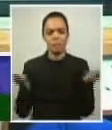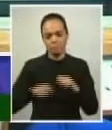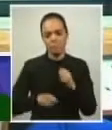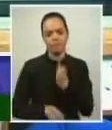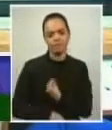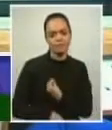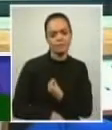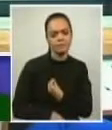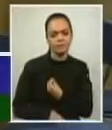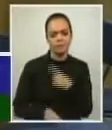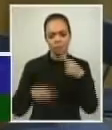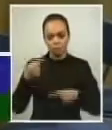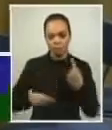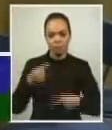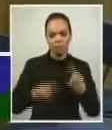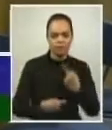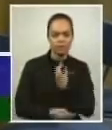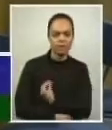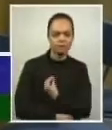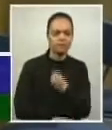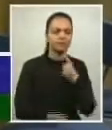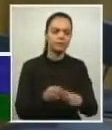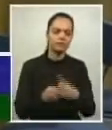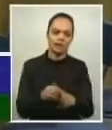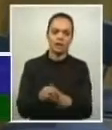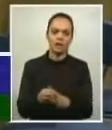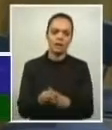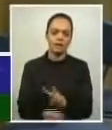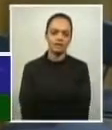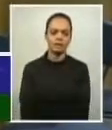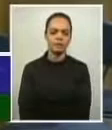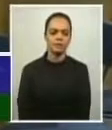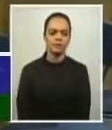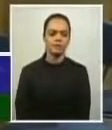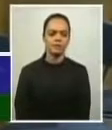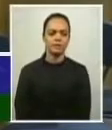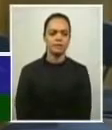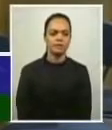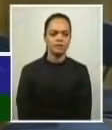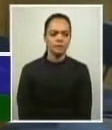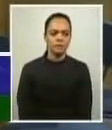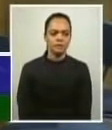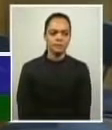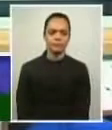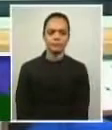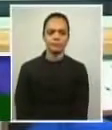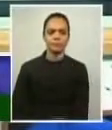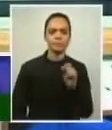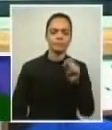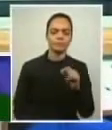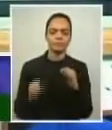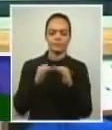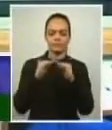podiam participar das decisões da vida da polis podiam fazer política é E essas